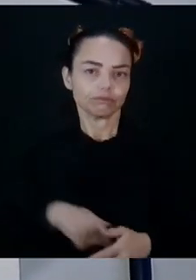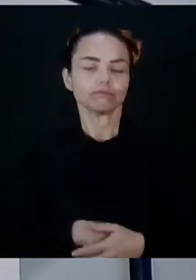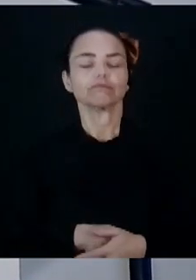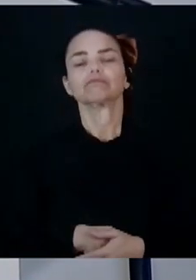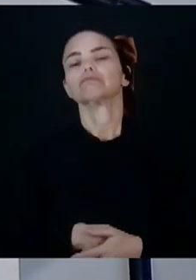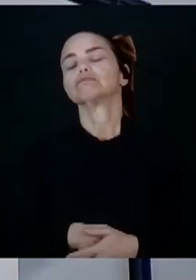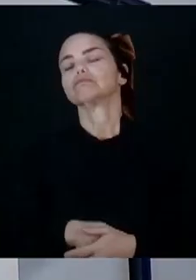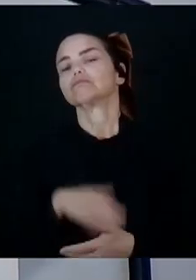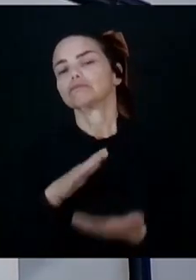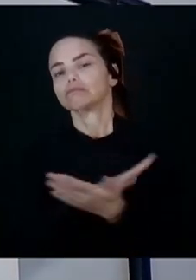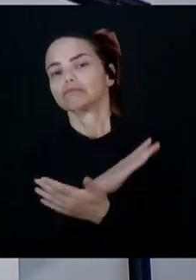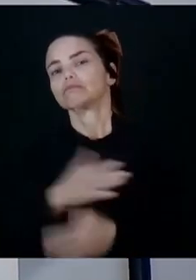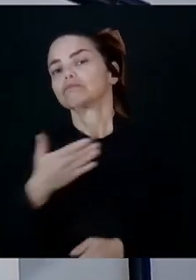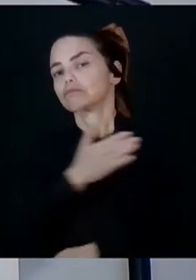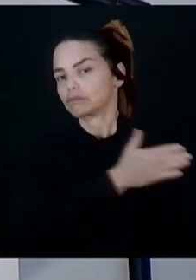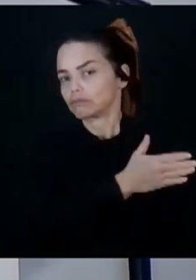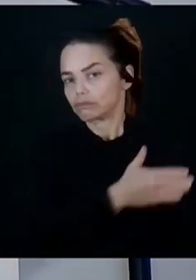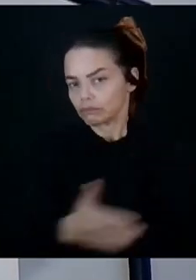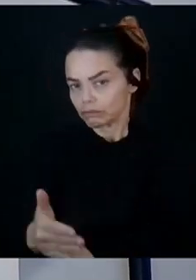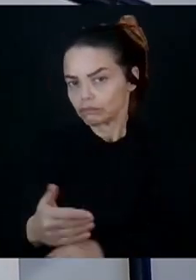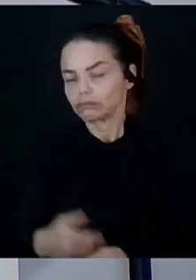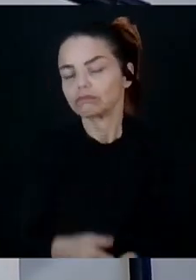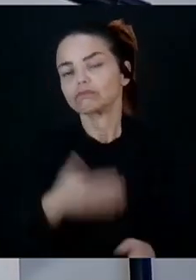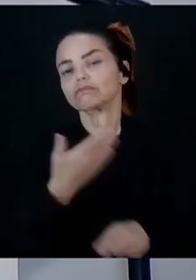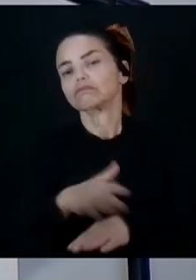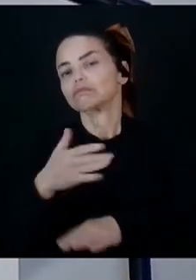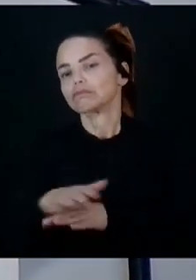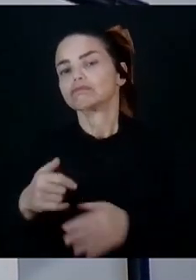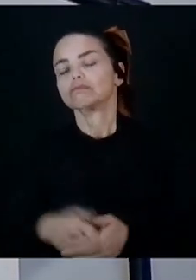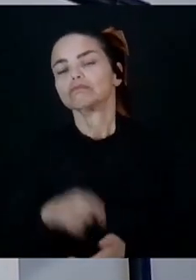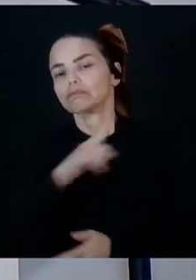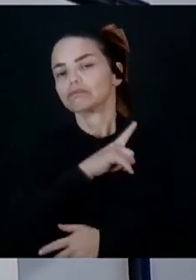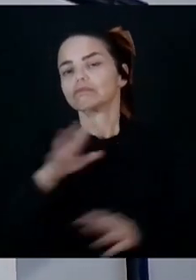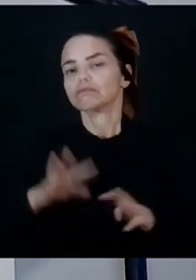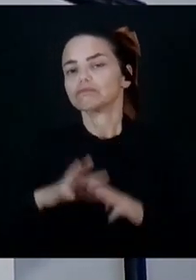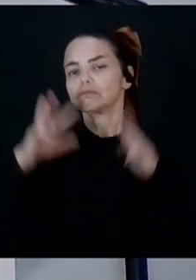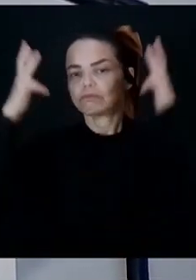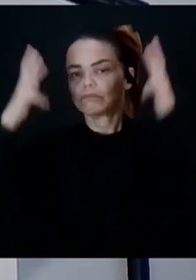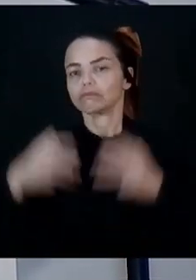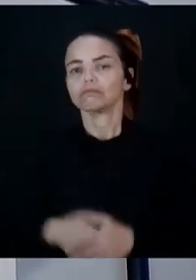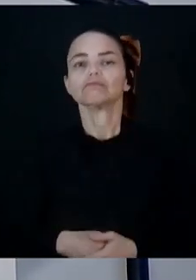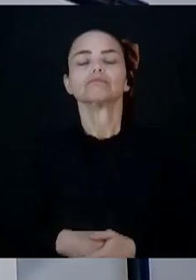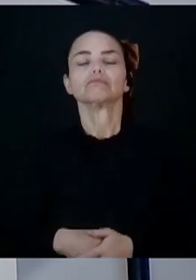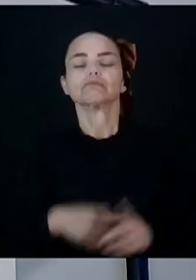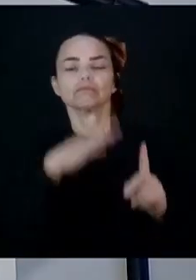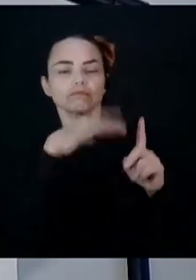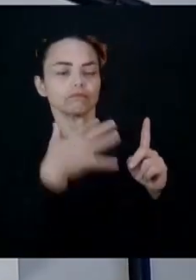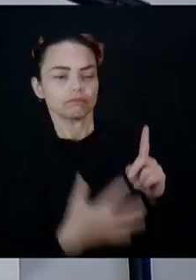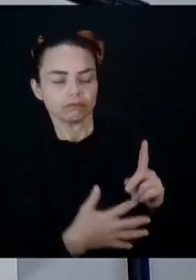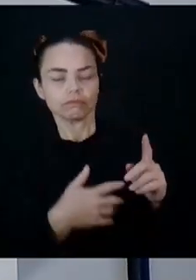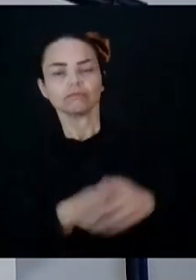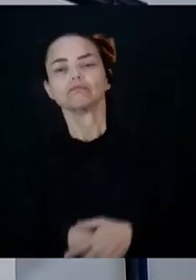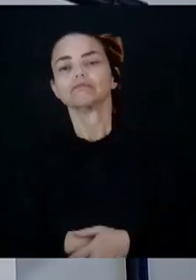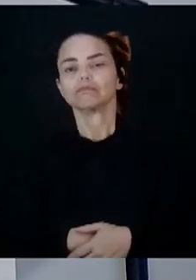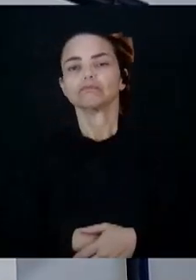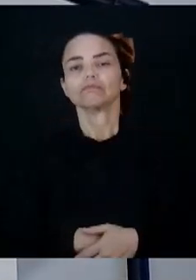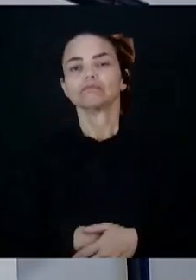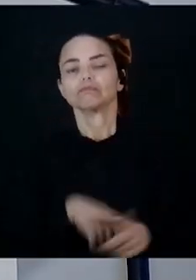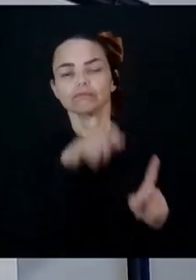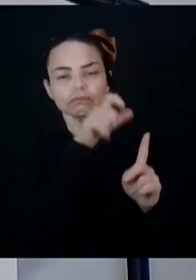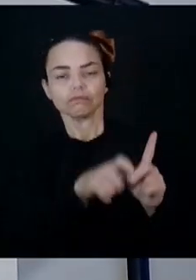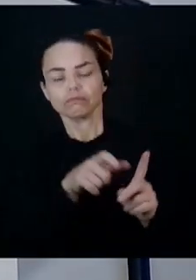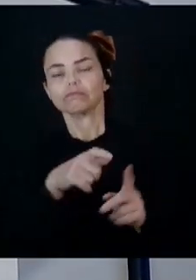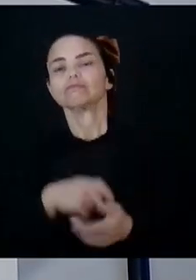alguns já tenham participado, mas é um dia de festa, é um dia de homenagearmos uma pessoa que, de